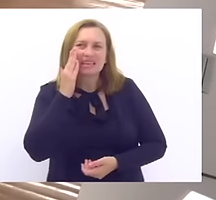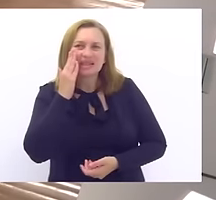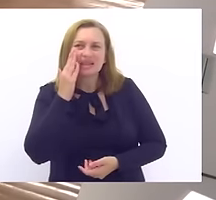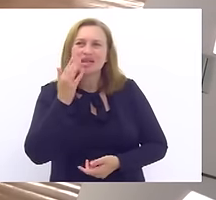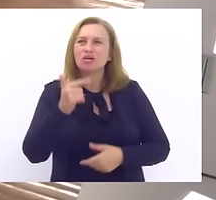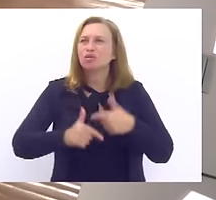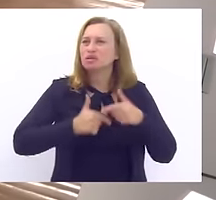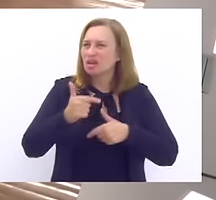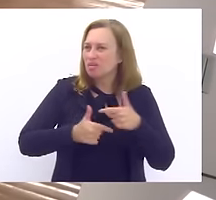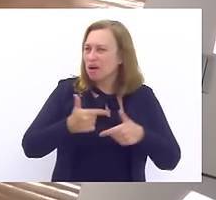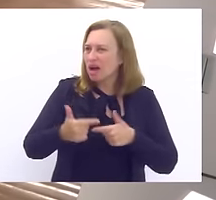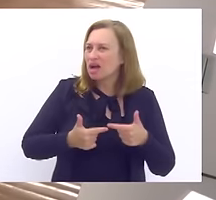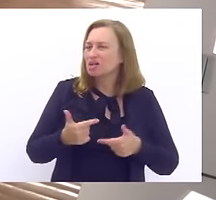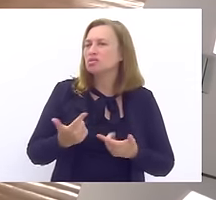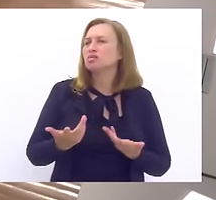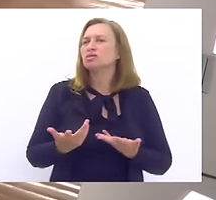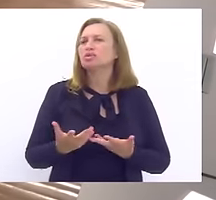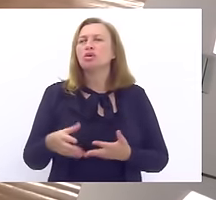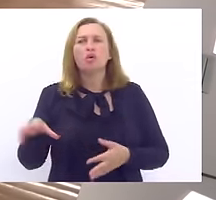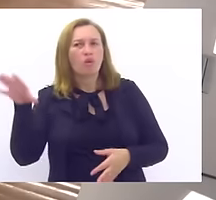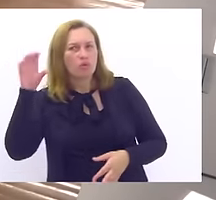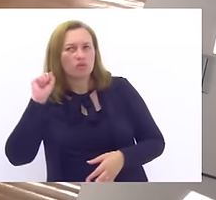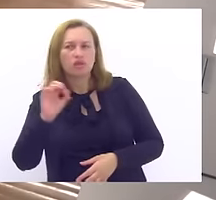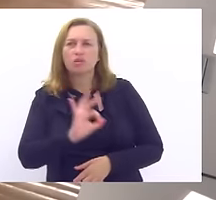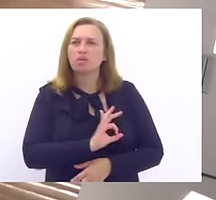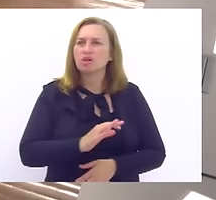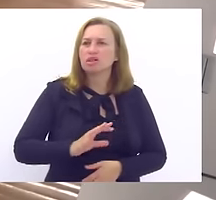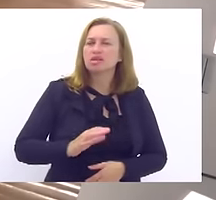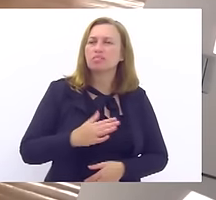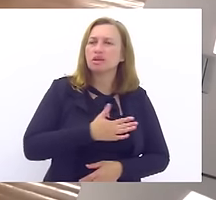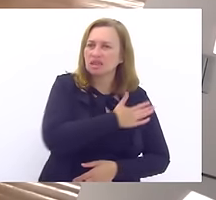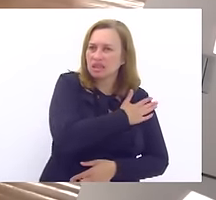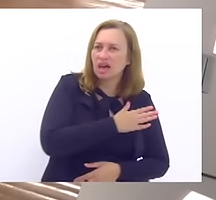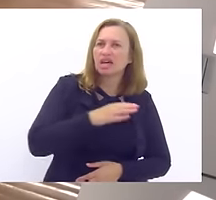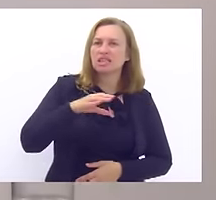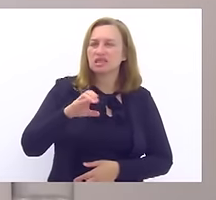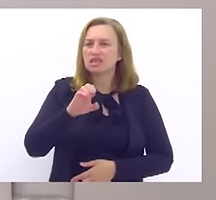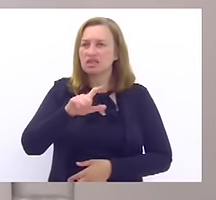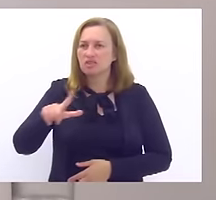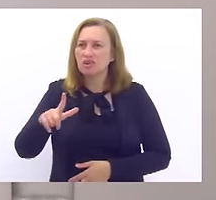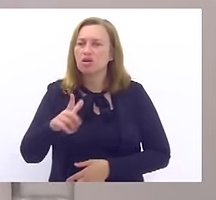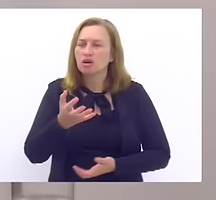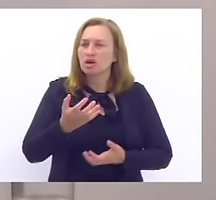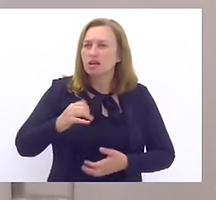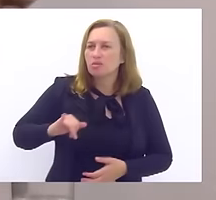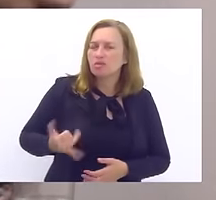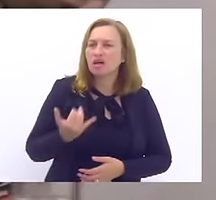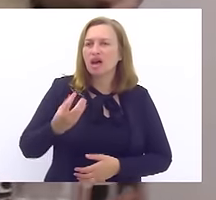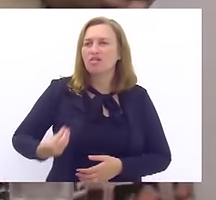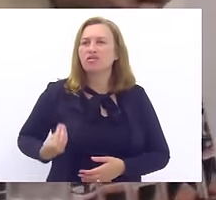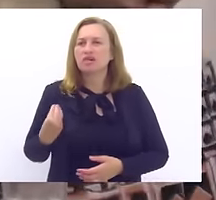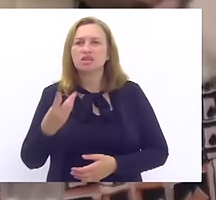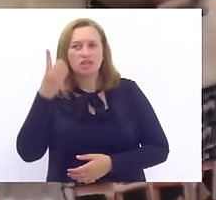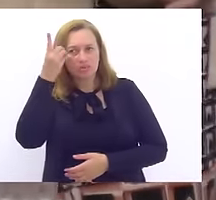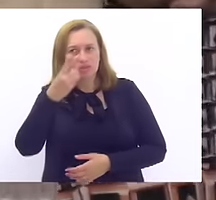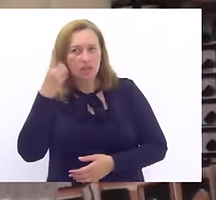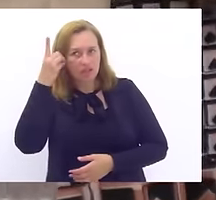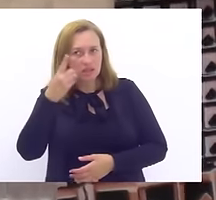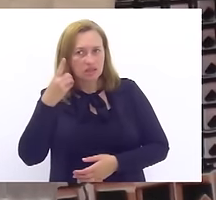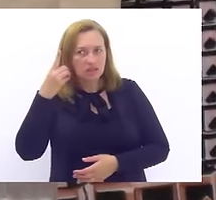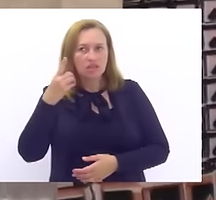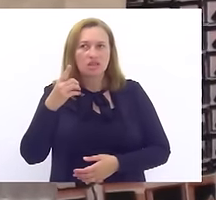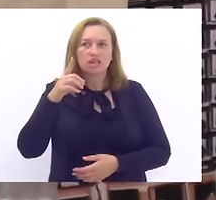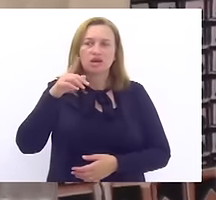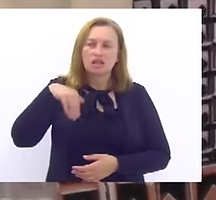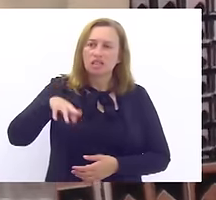dessas operações ouvir a polícia militar a polícia civil também assim como DETRAN mas antes eu queria aproveitar a presença dos deputados Guilherme